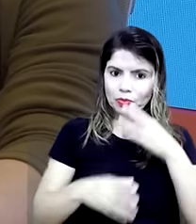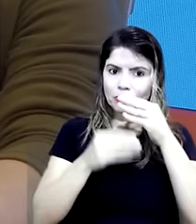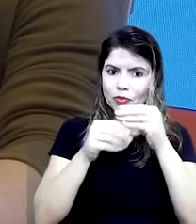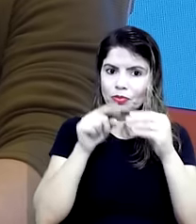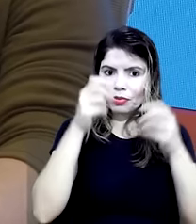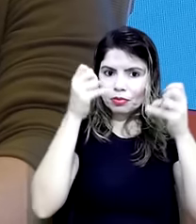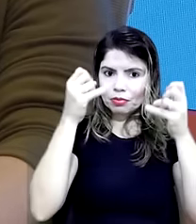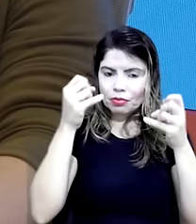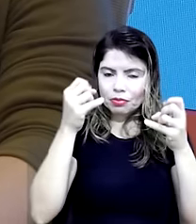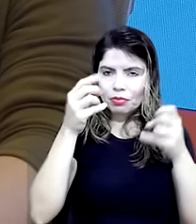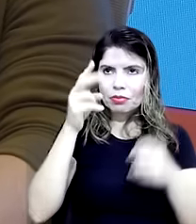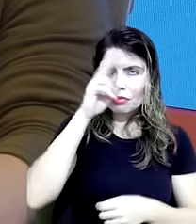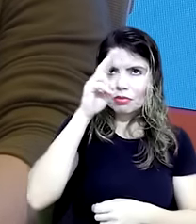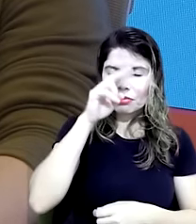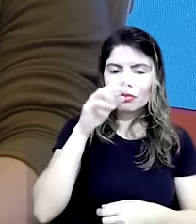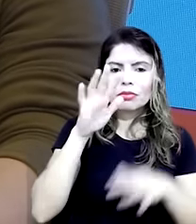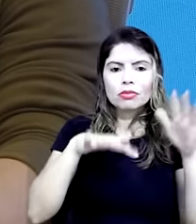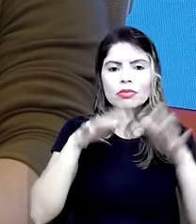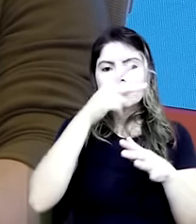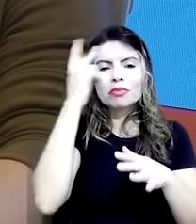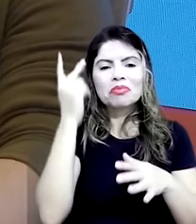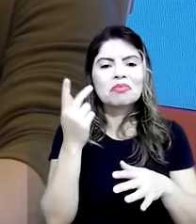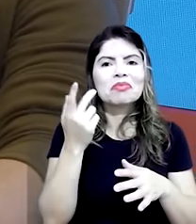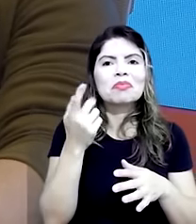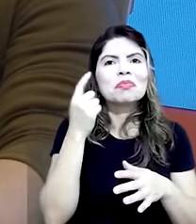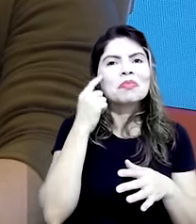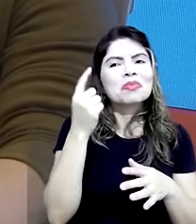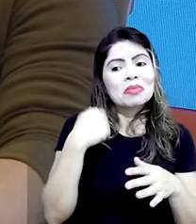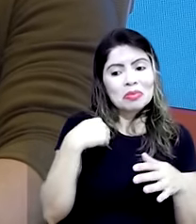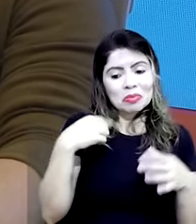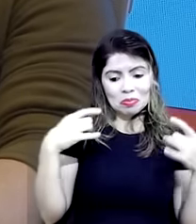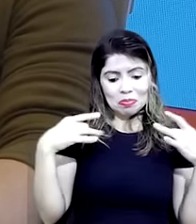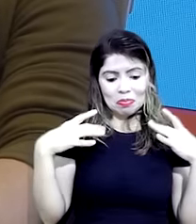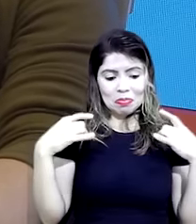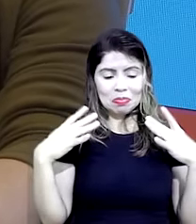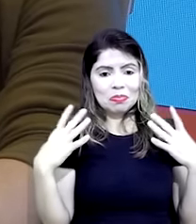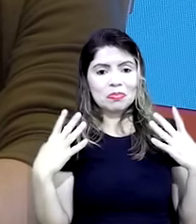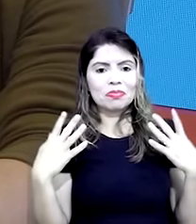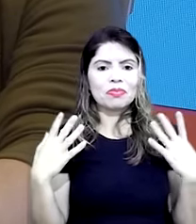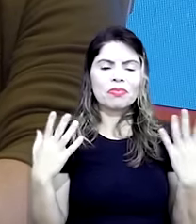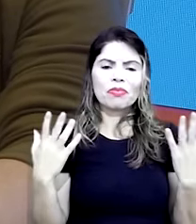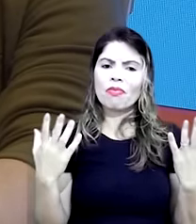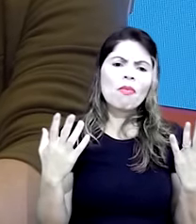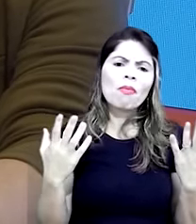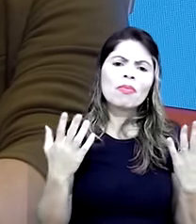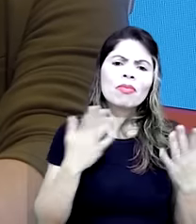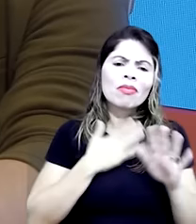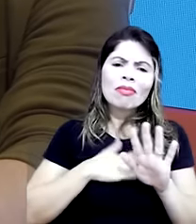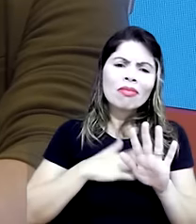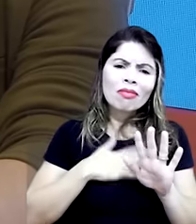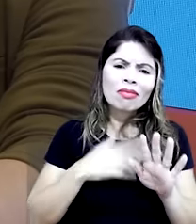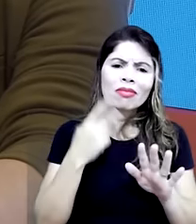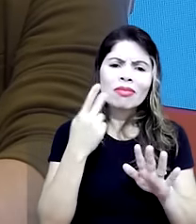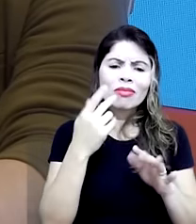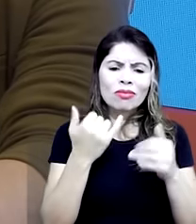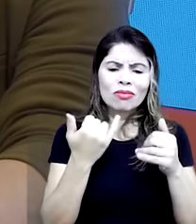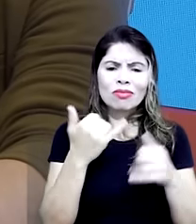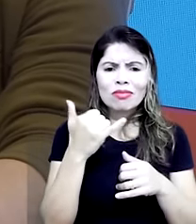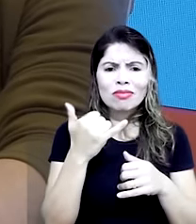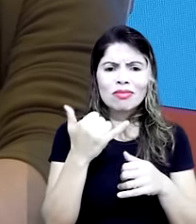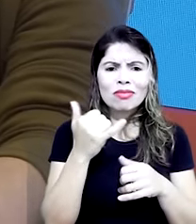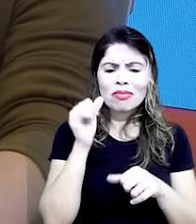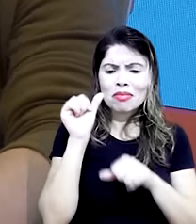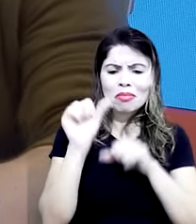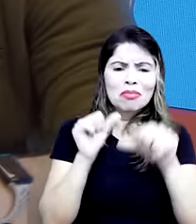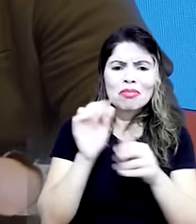porque fiquei com medo primeiro não desconfigura o celular mesmo que ela mexa antes aquela configuração vai voltar tá e outra